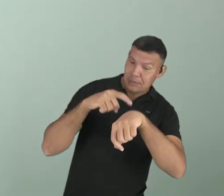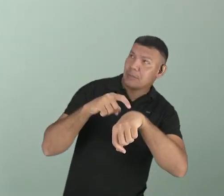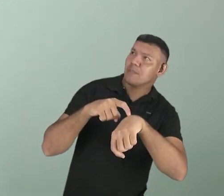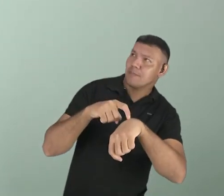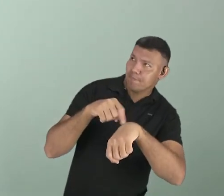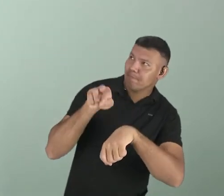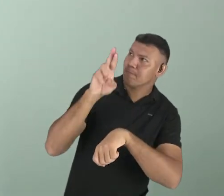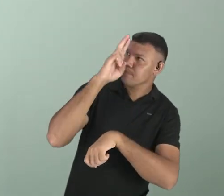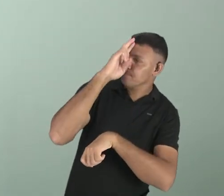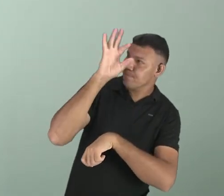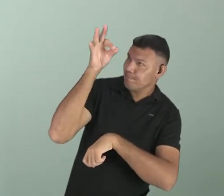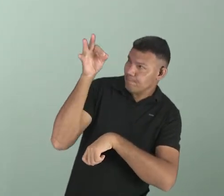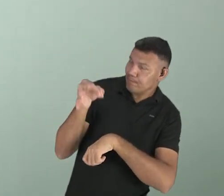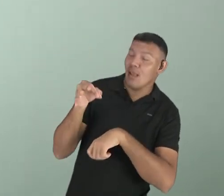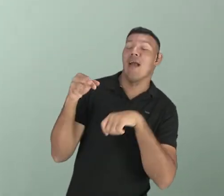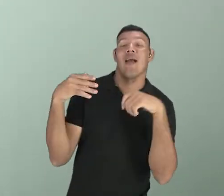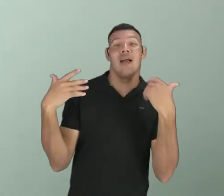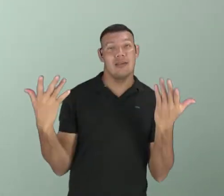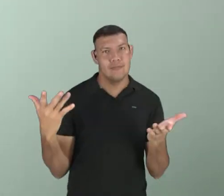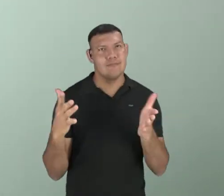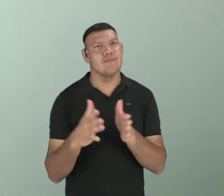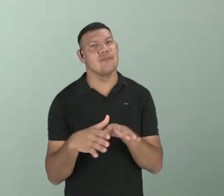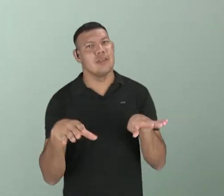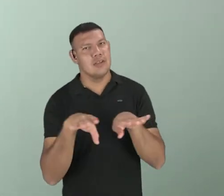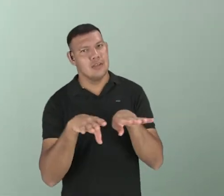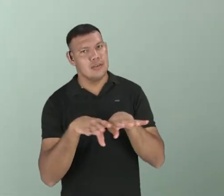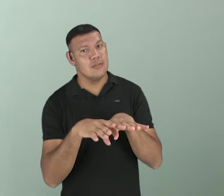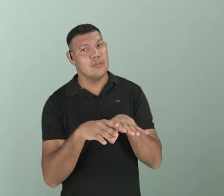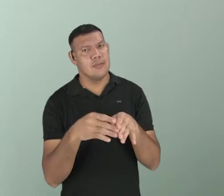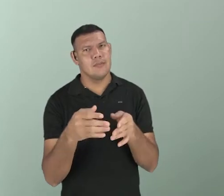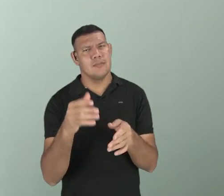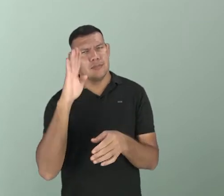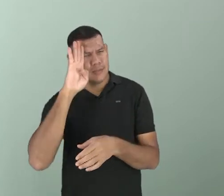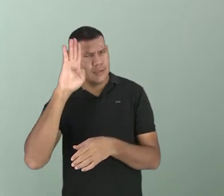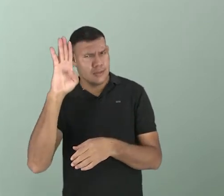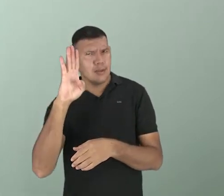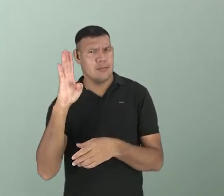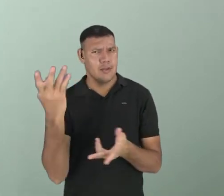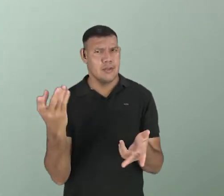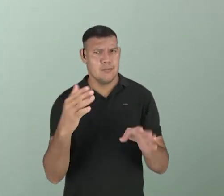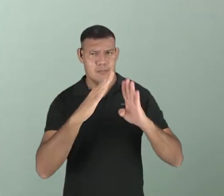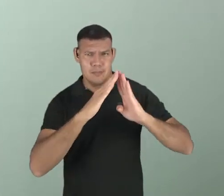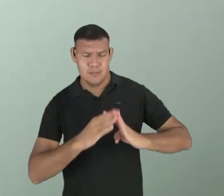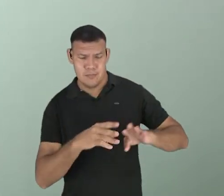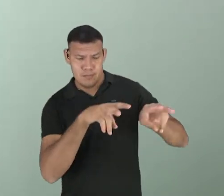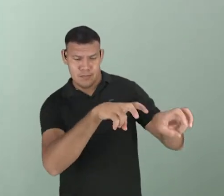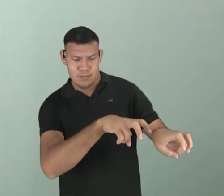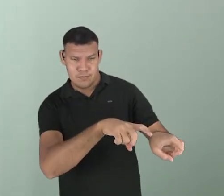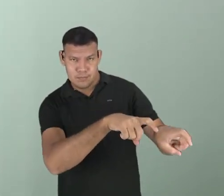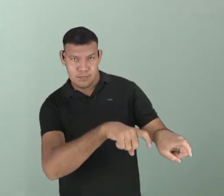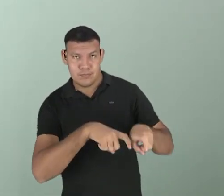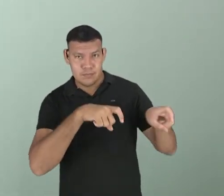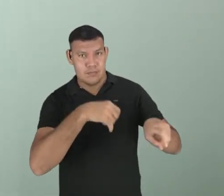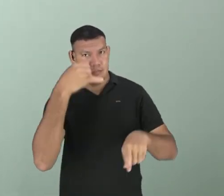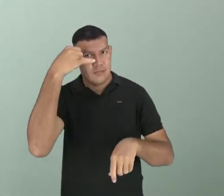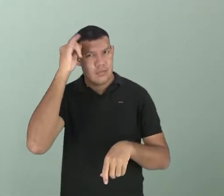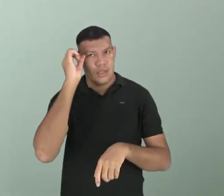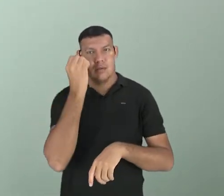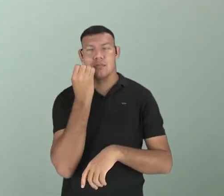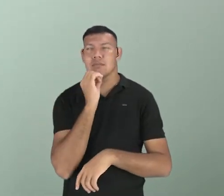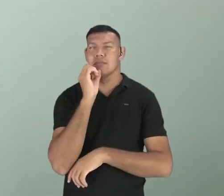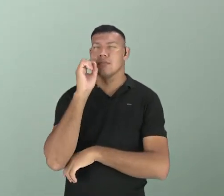leitura. Né? Principalmente quem mora ali em zona rural, eles conseguem ter essa noção do horário através da posição do